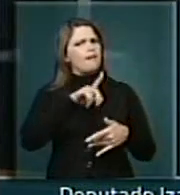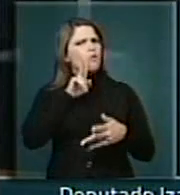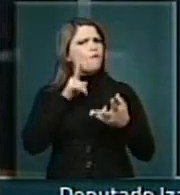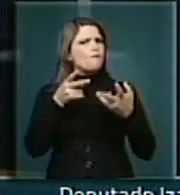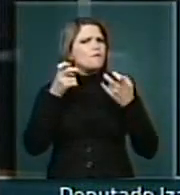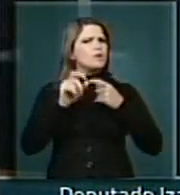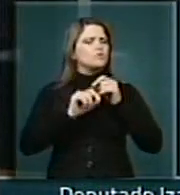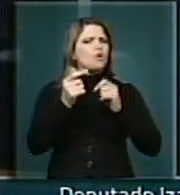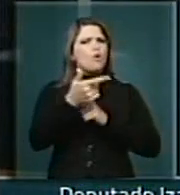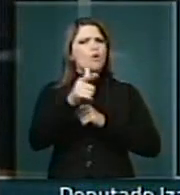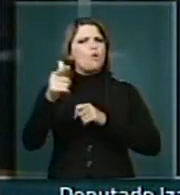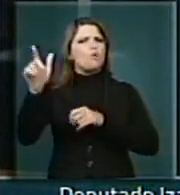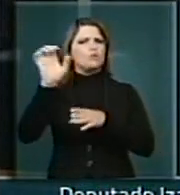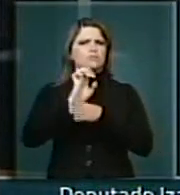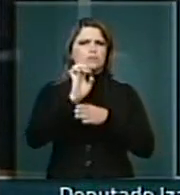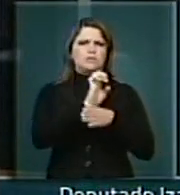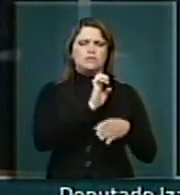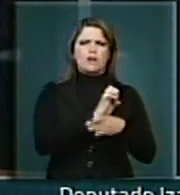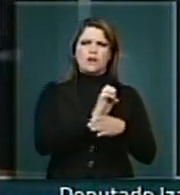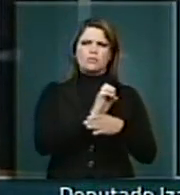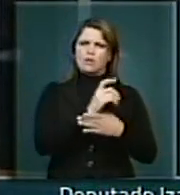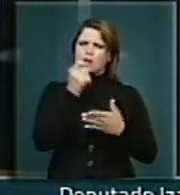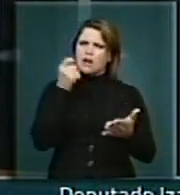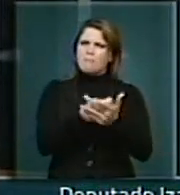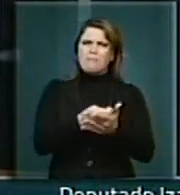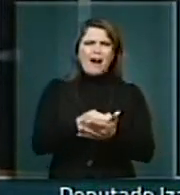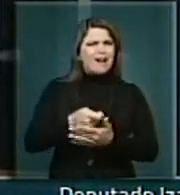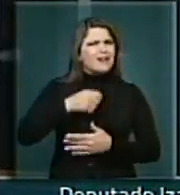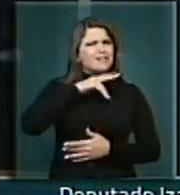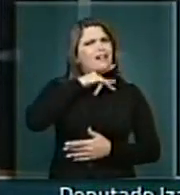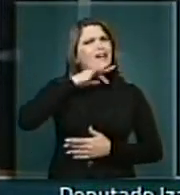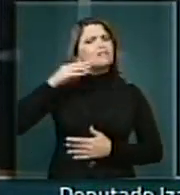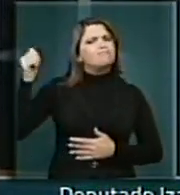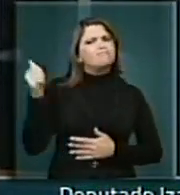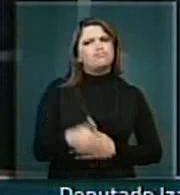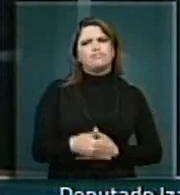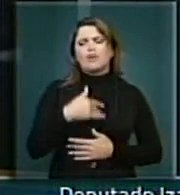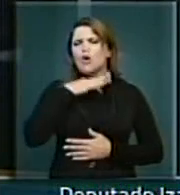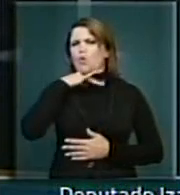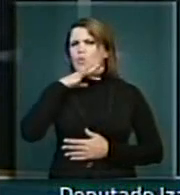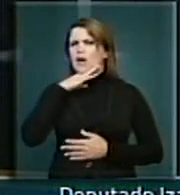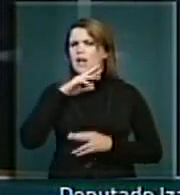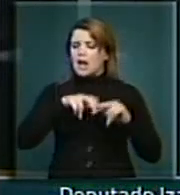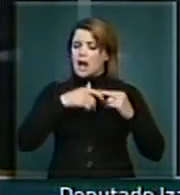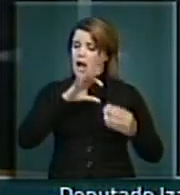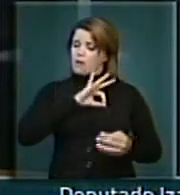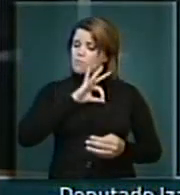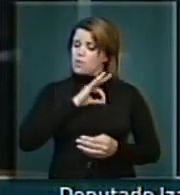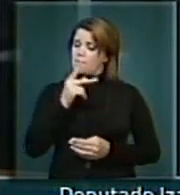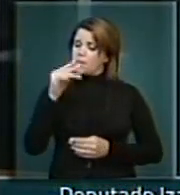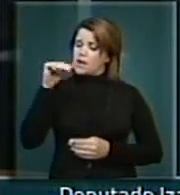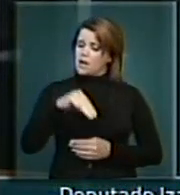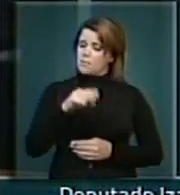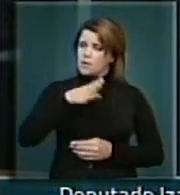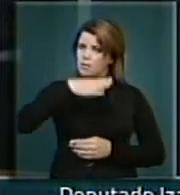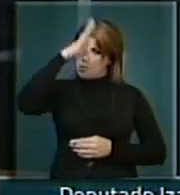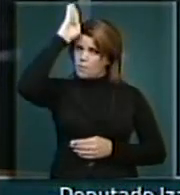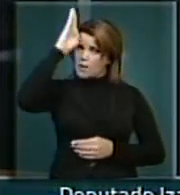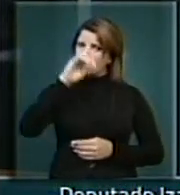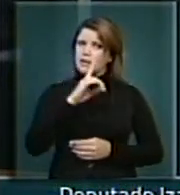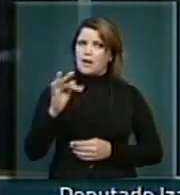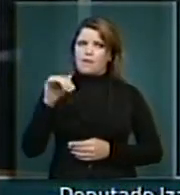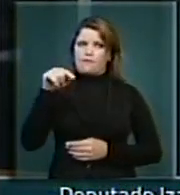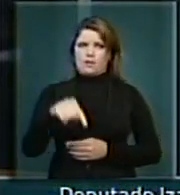que os outros estados é que pagam muito mal. A Polícia Militar do Distrito Federal e Bombeiros